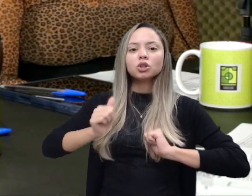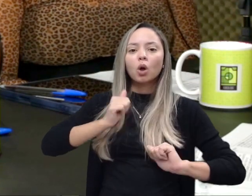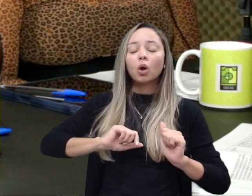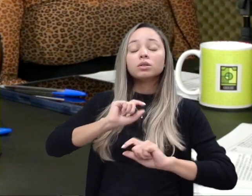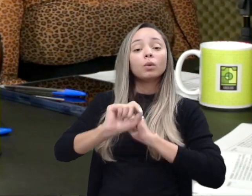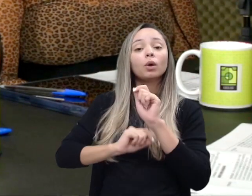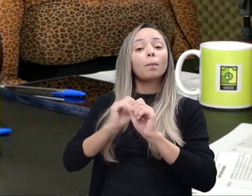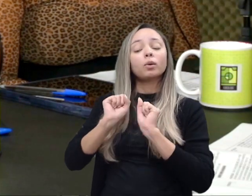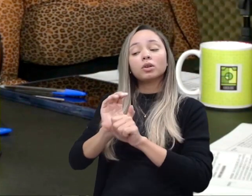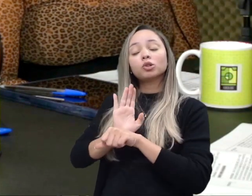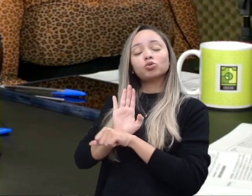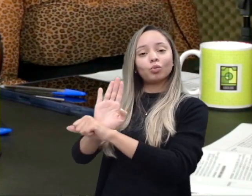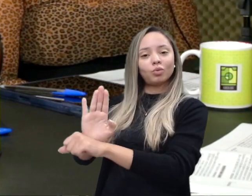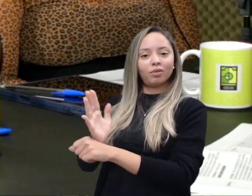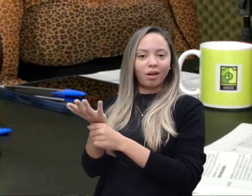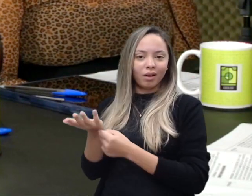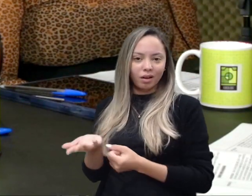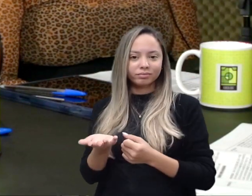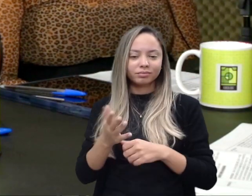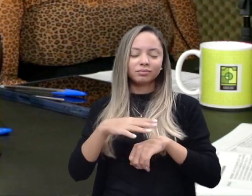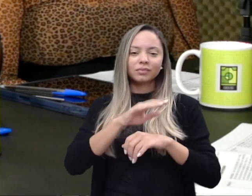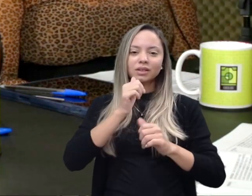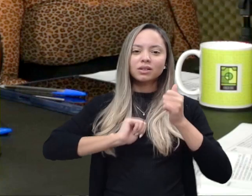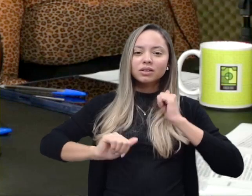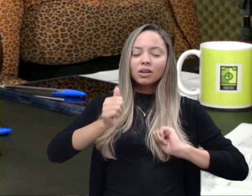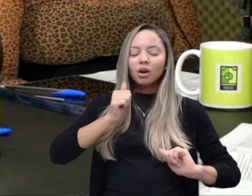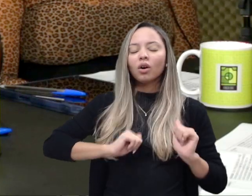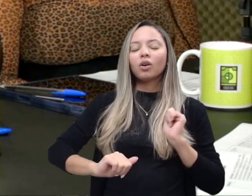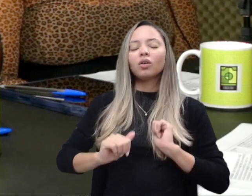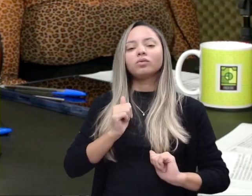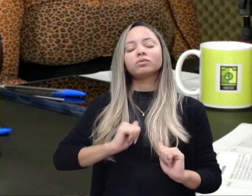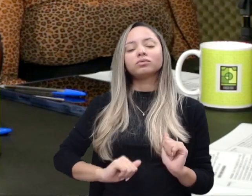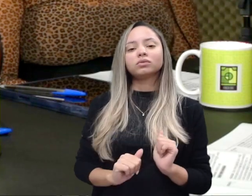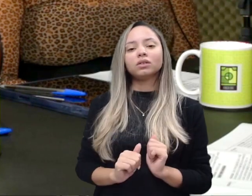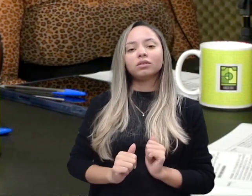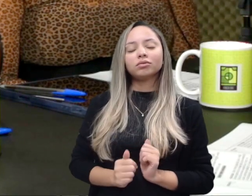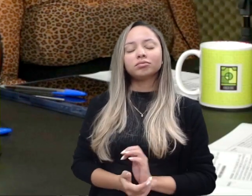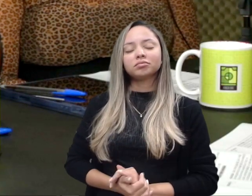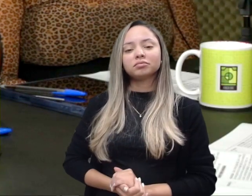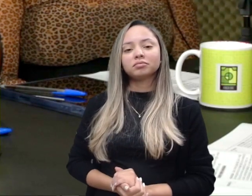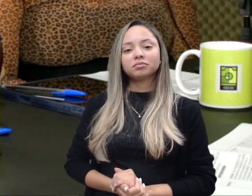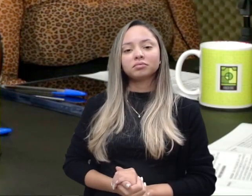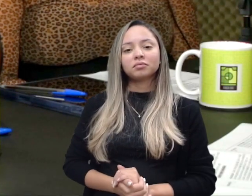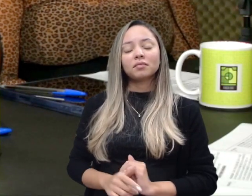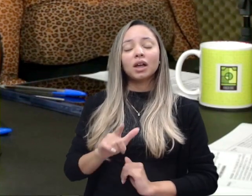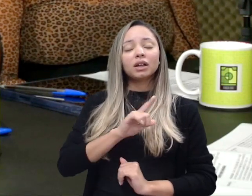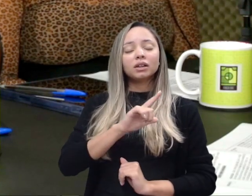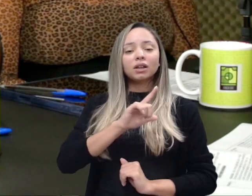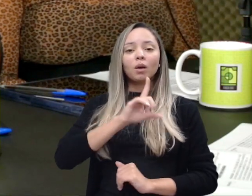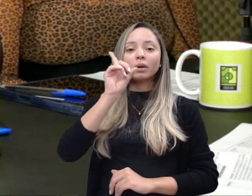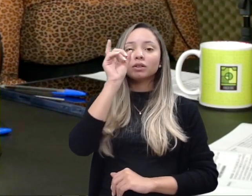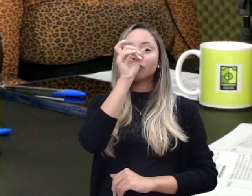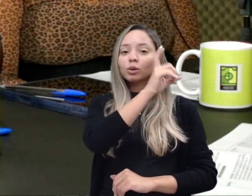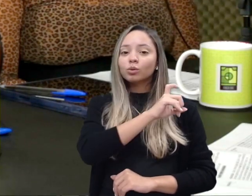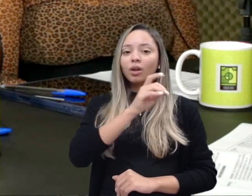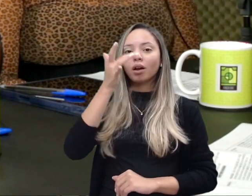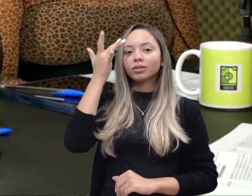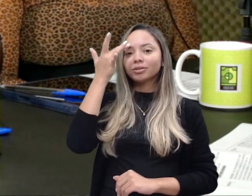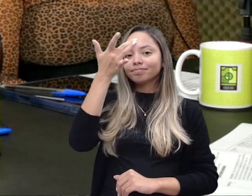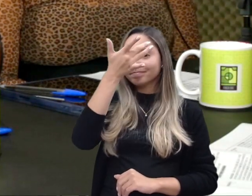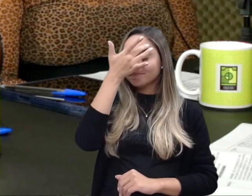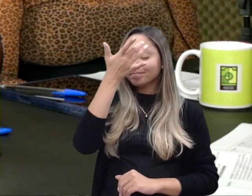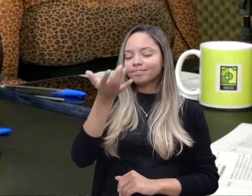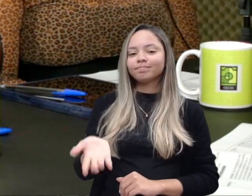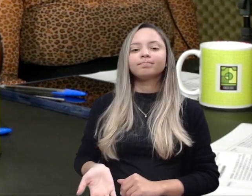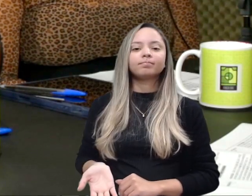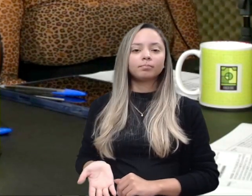que é uma pessoa mais ansiosa, uma pessoa que está, né, com uma dificuldade na questão da saúde mental? Mas